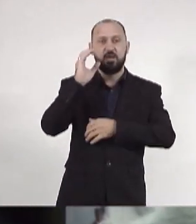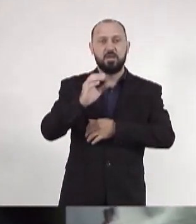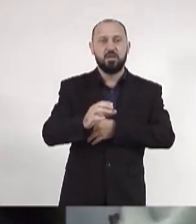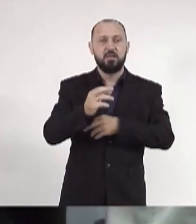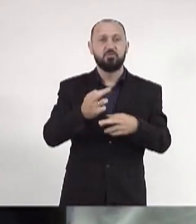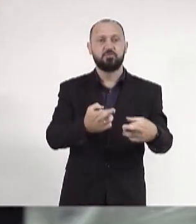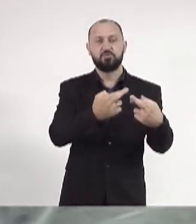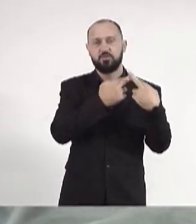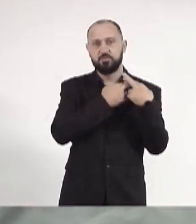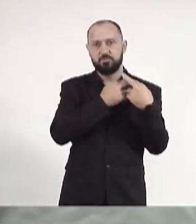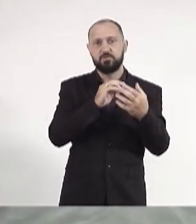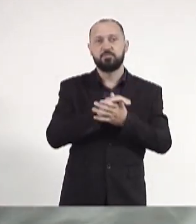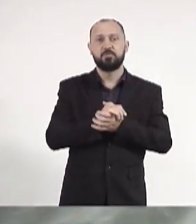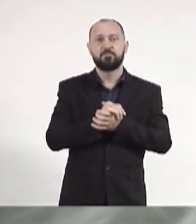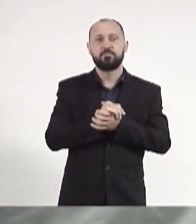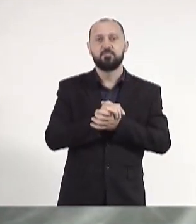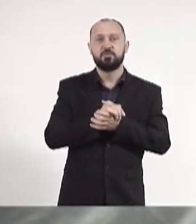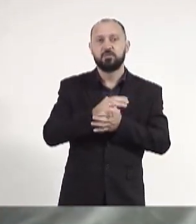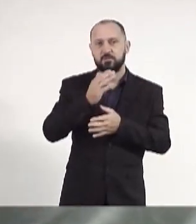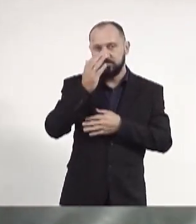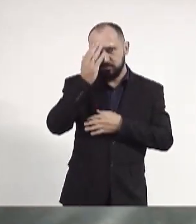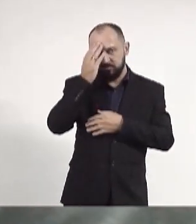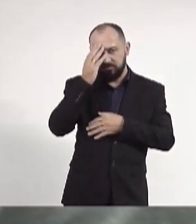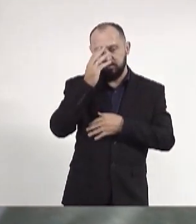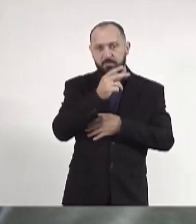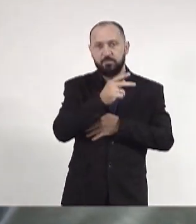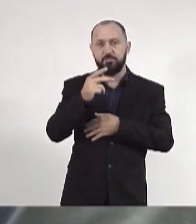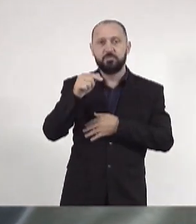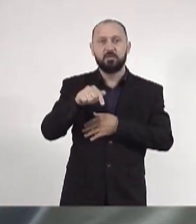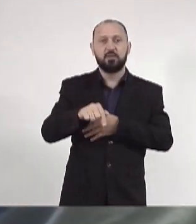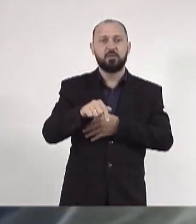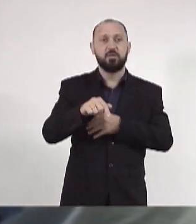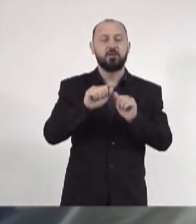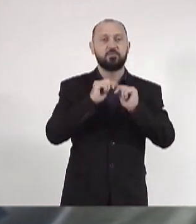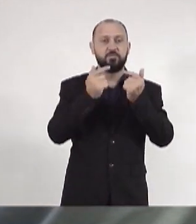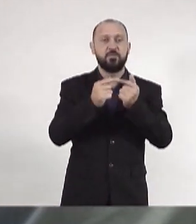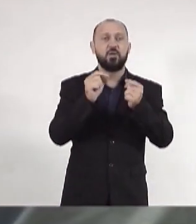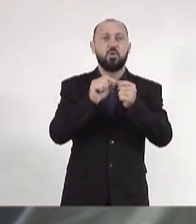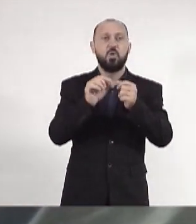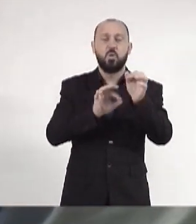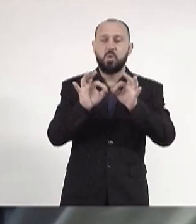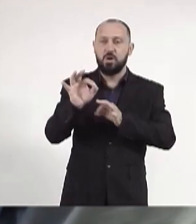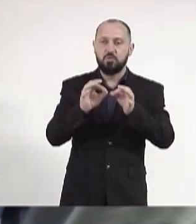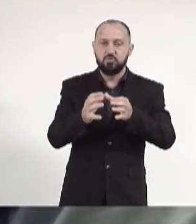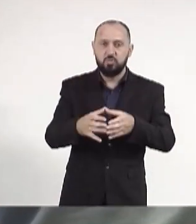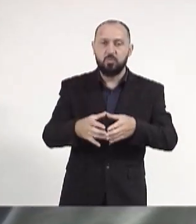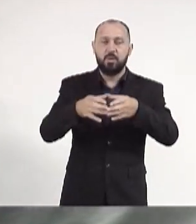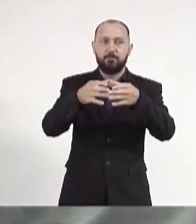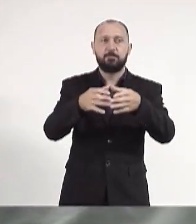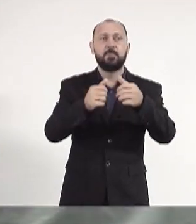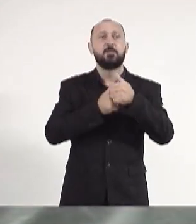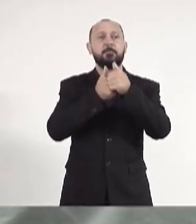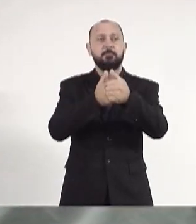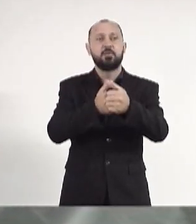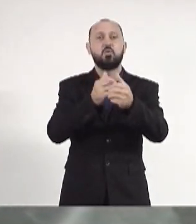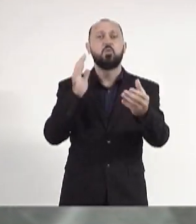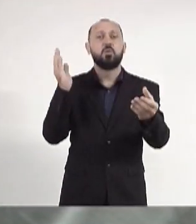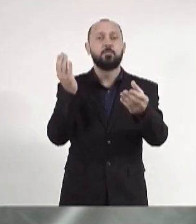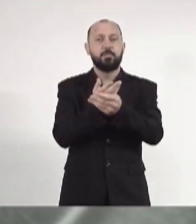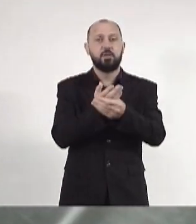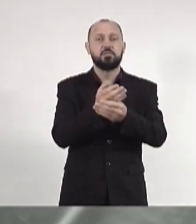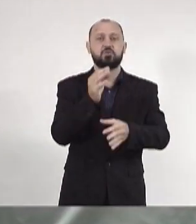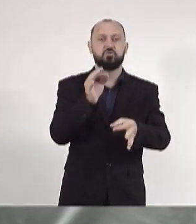de responsabilidade. É sabido, senhor presidente, que esta Casa nomeou uma comissão para acompanhar os